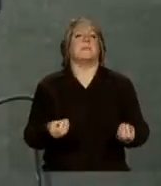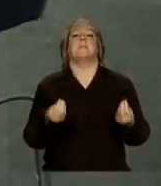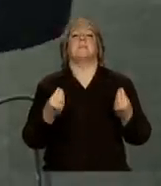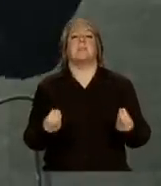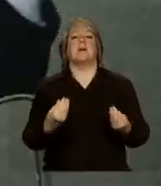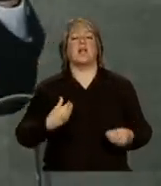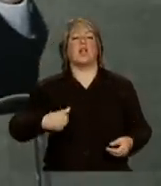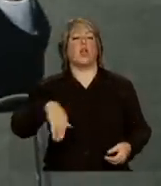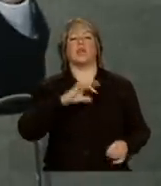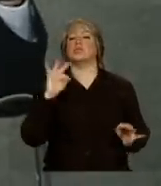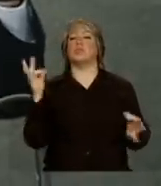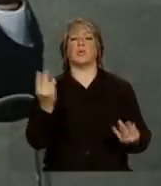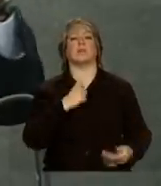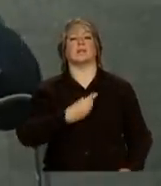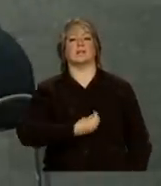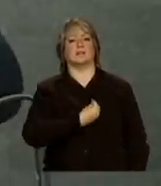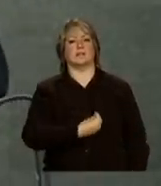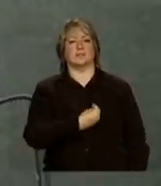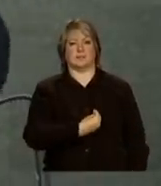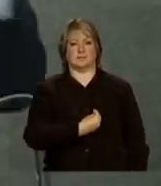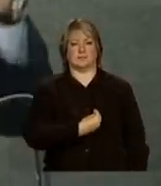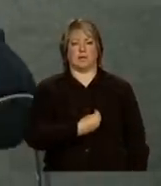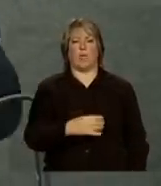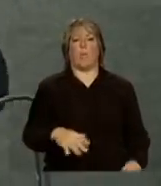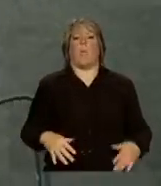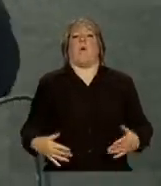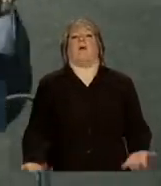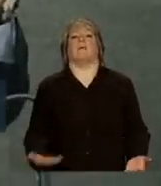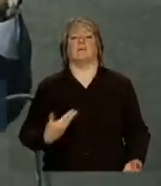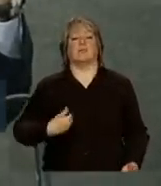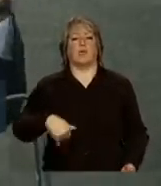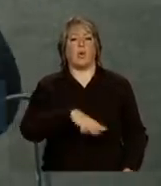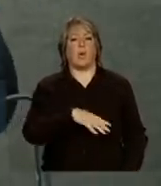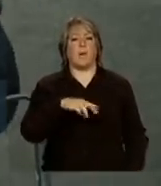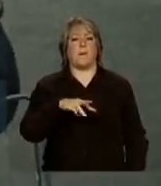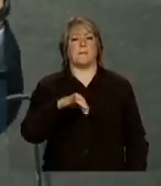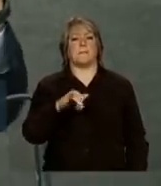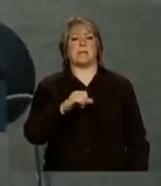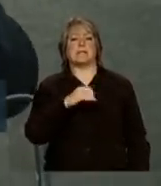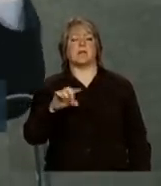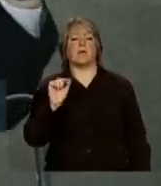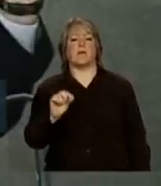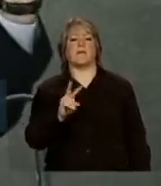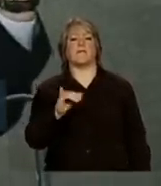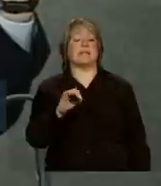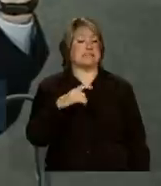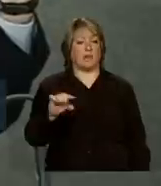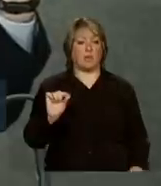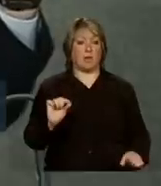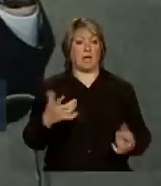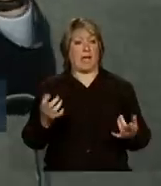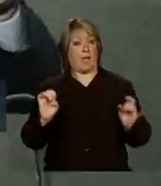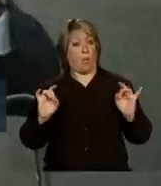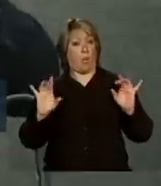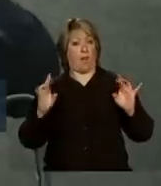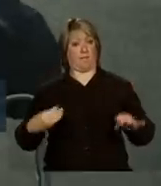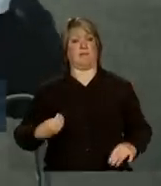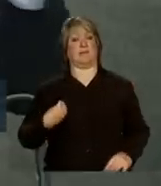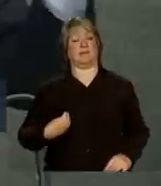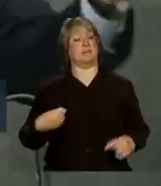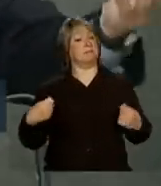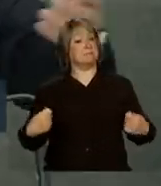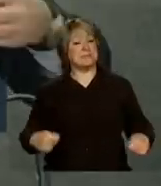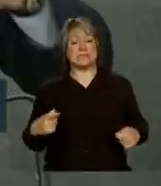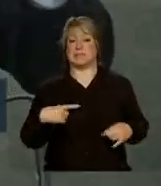nós todos existimos né Qual é a nossa missão visão Tá certo Qual queer é uma qualidade de vida que isso tem que ter